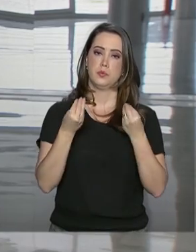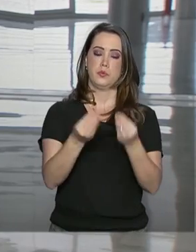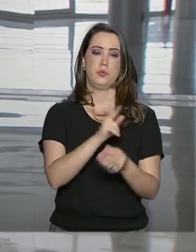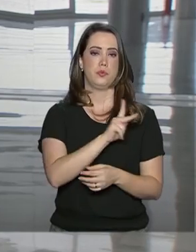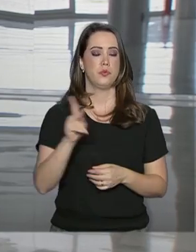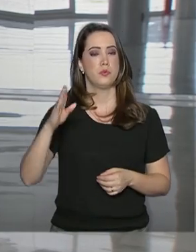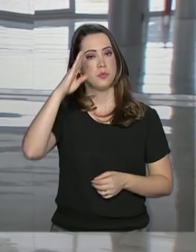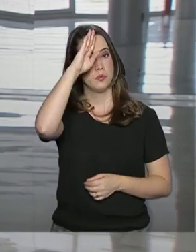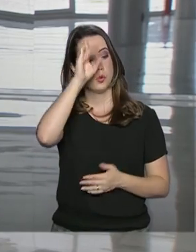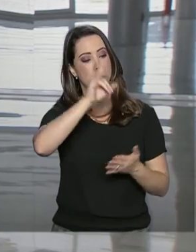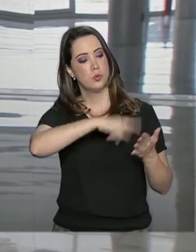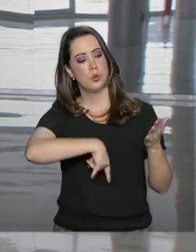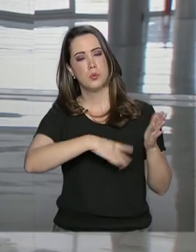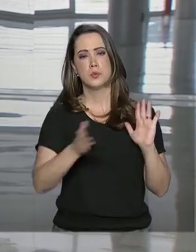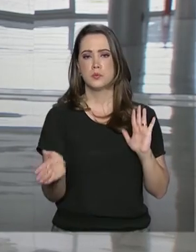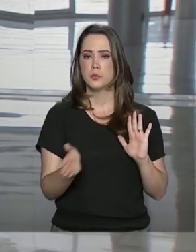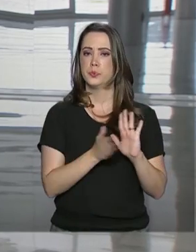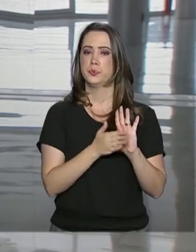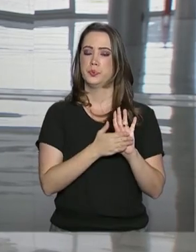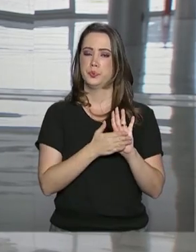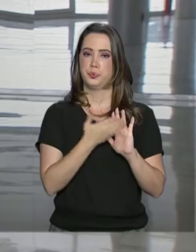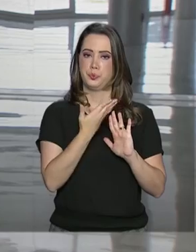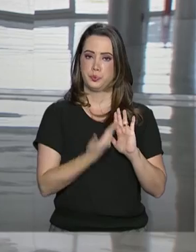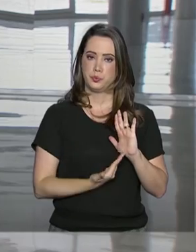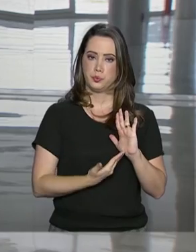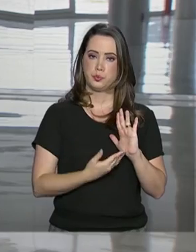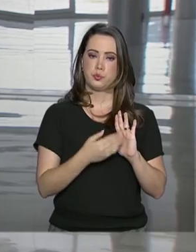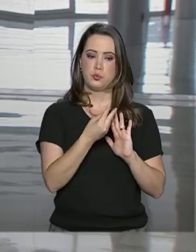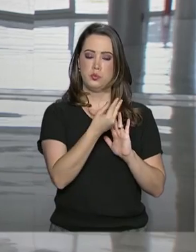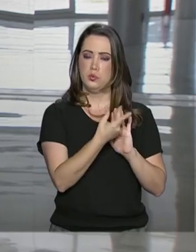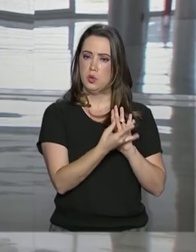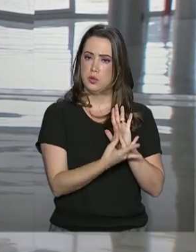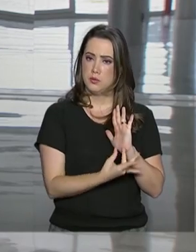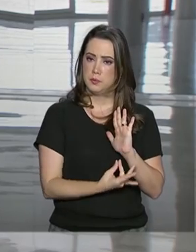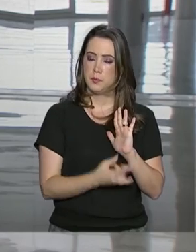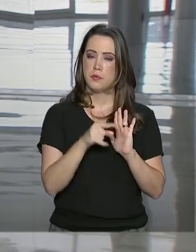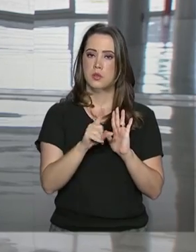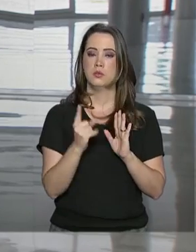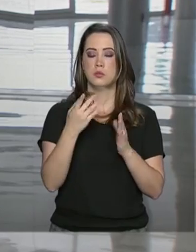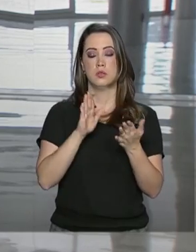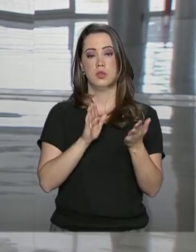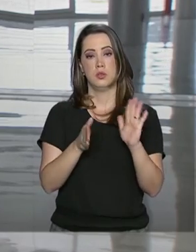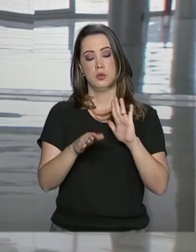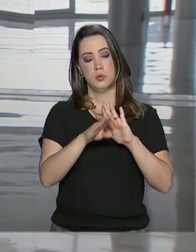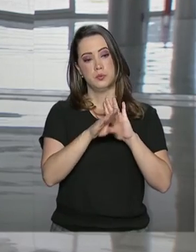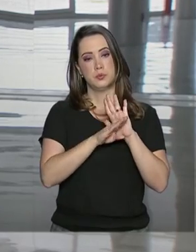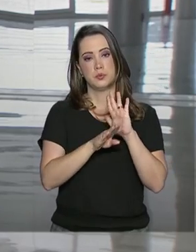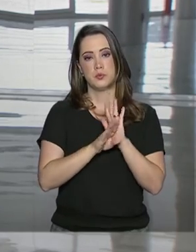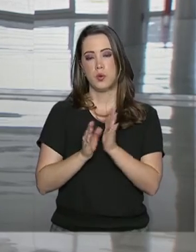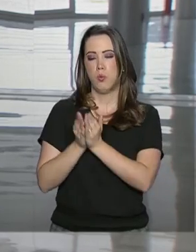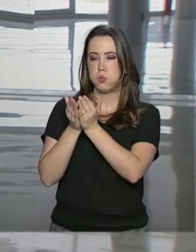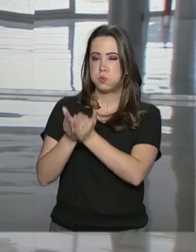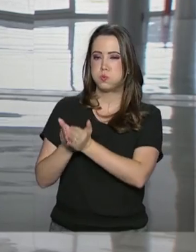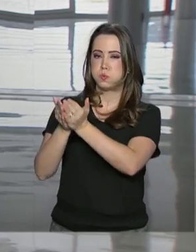presidente Bolsonaro um documento com propostas, entre elas um projeto para o Porto do Rio de